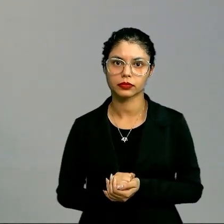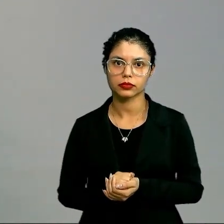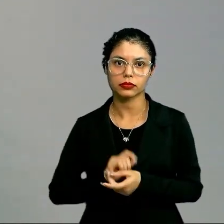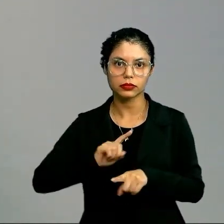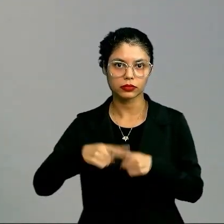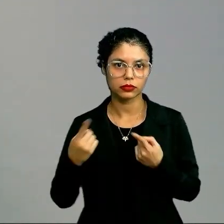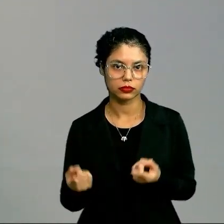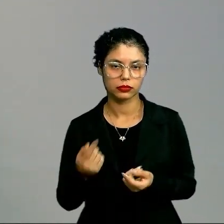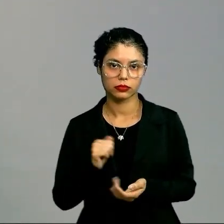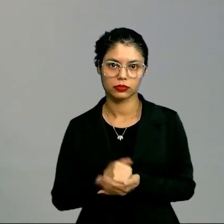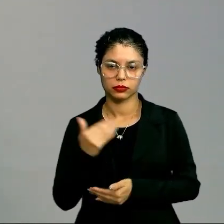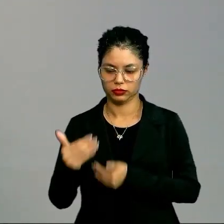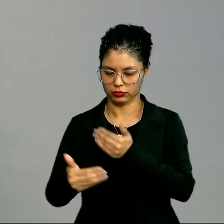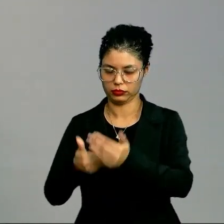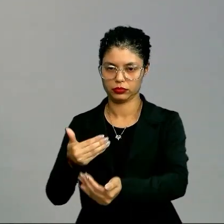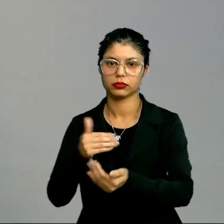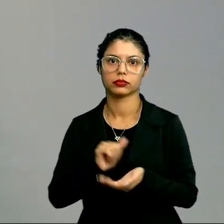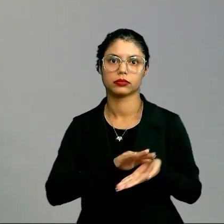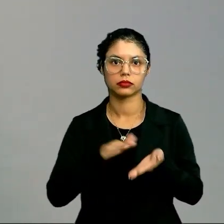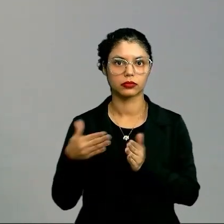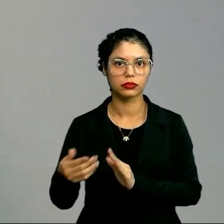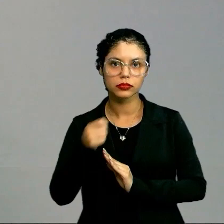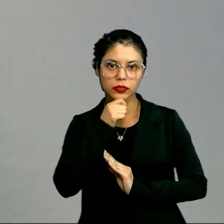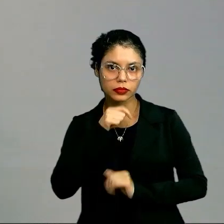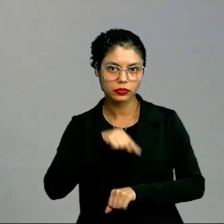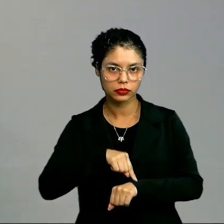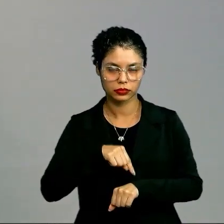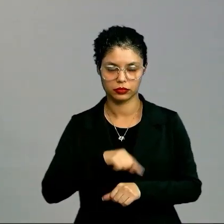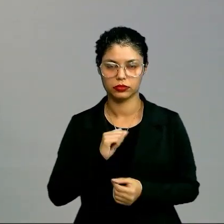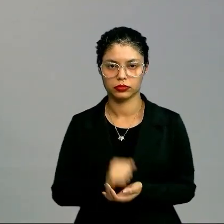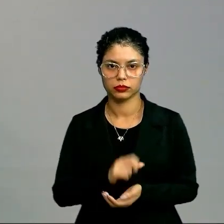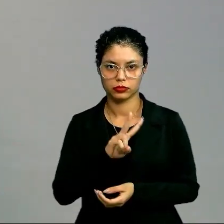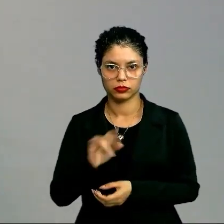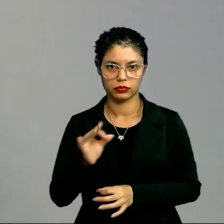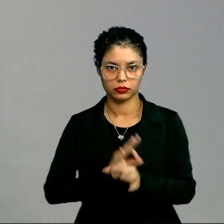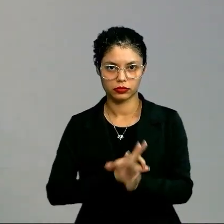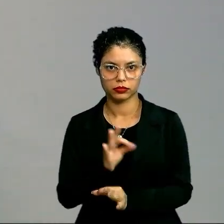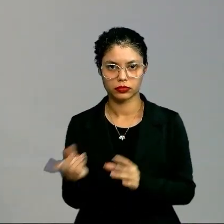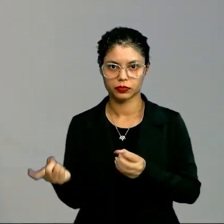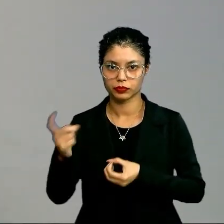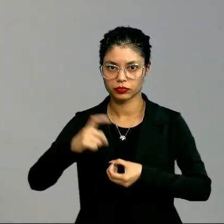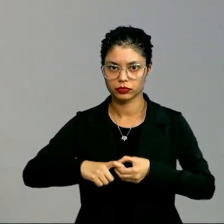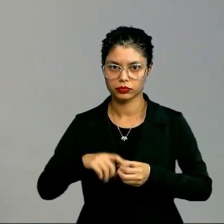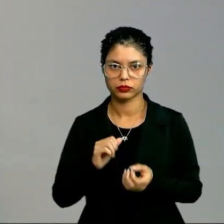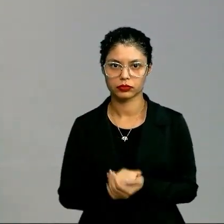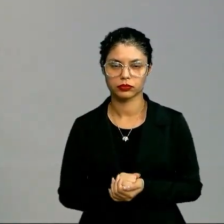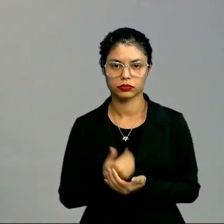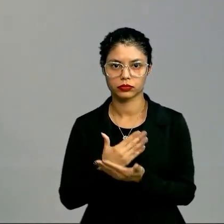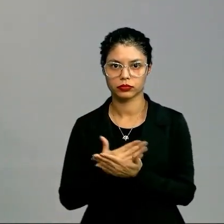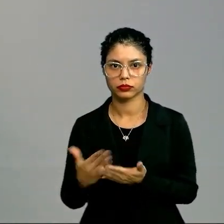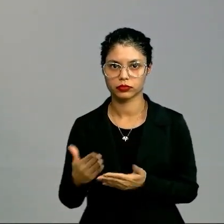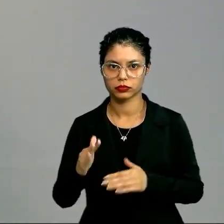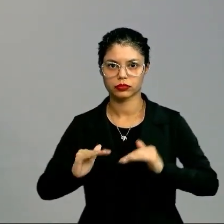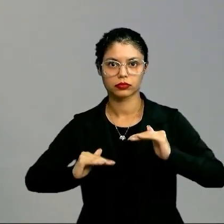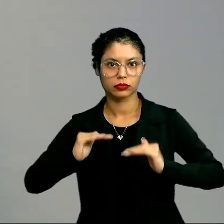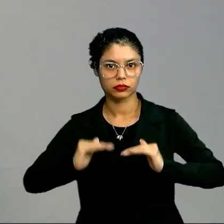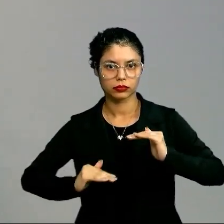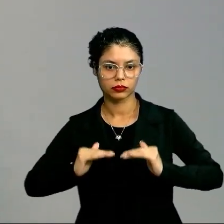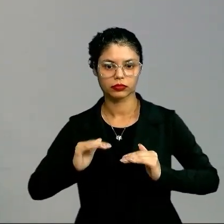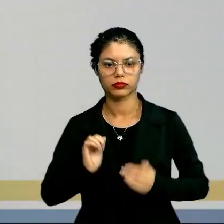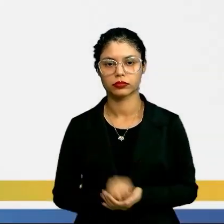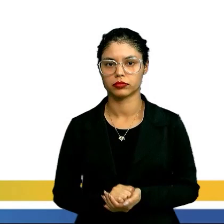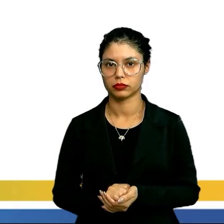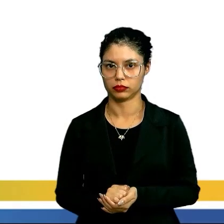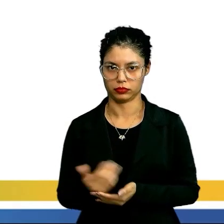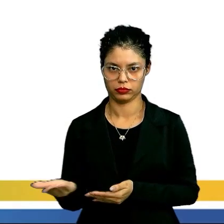com o próprio passar do tempo, essas reações químicas elas vão se organizando para retomarem o seu estado inicial de equilíbrio. Então vamos lá,